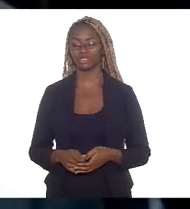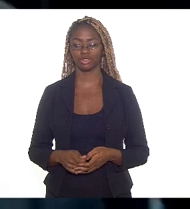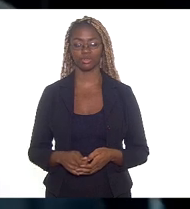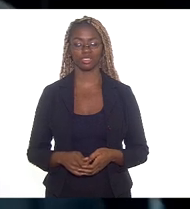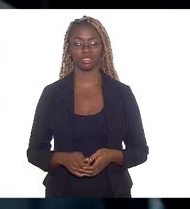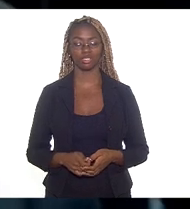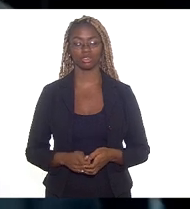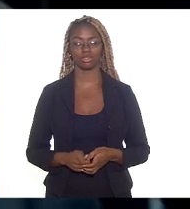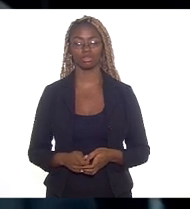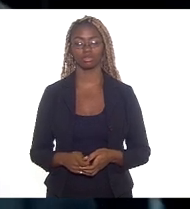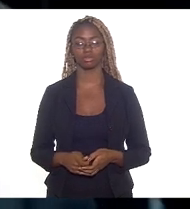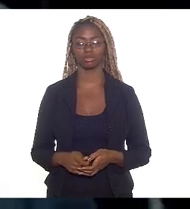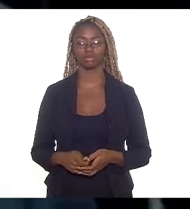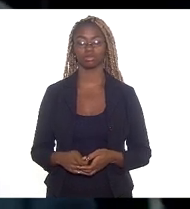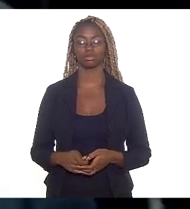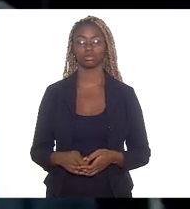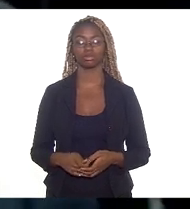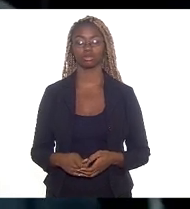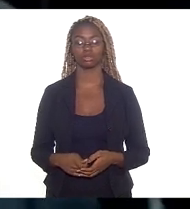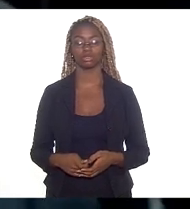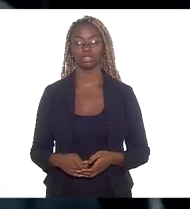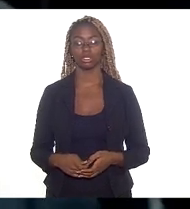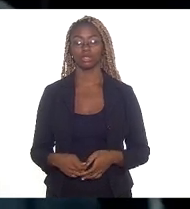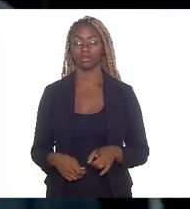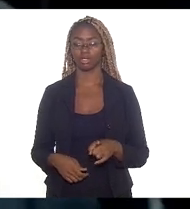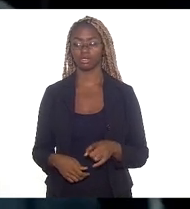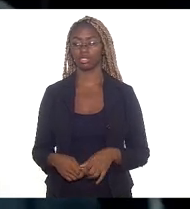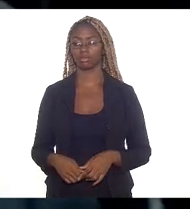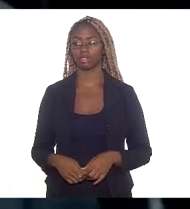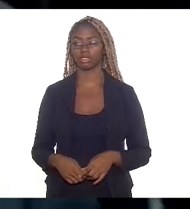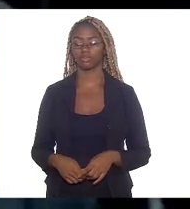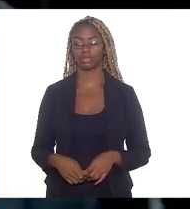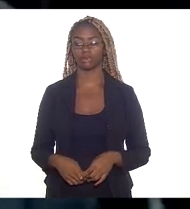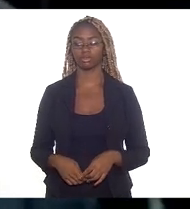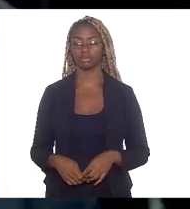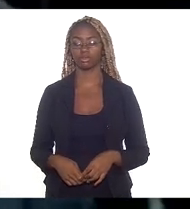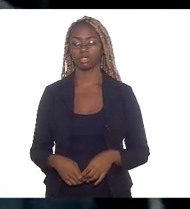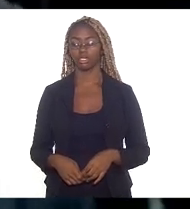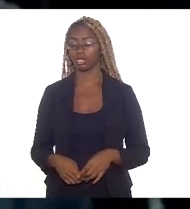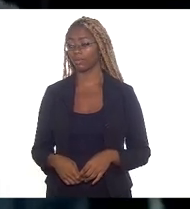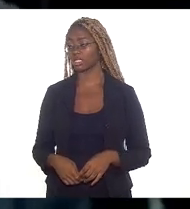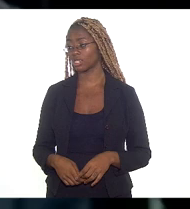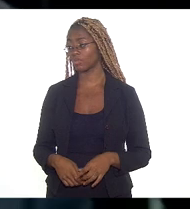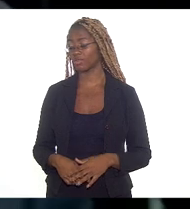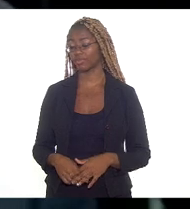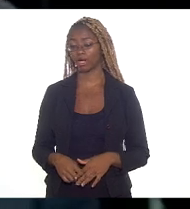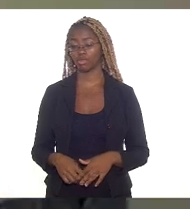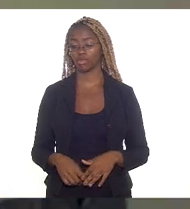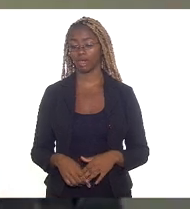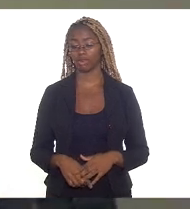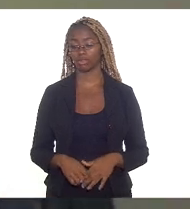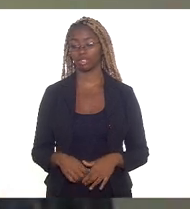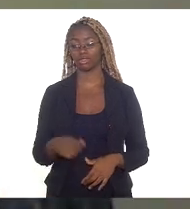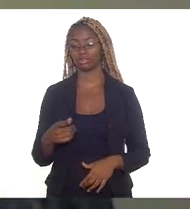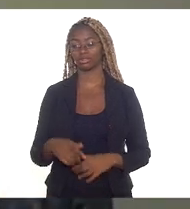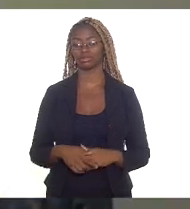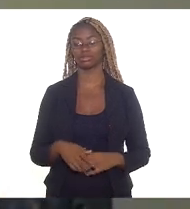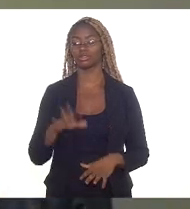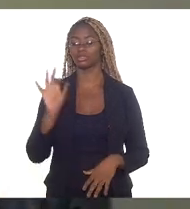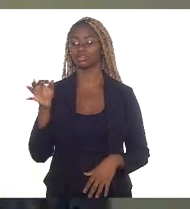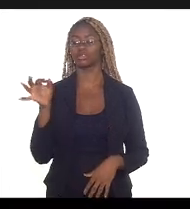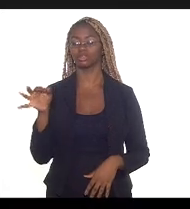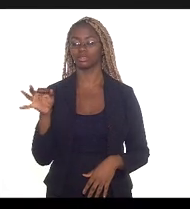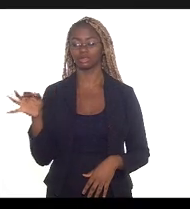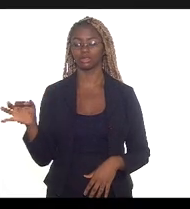chegarem as vacinas, a gente tenha um bom andamento, tá bom? Pode ser? Com certeza. Vou